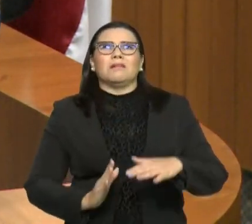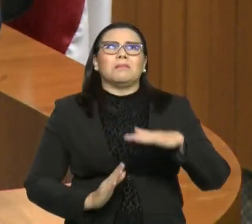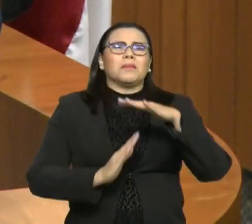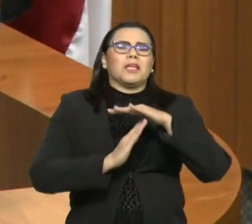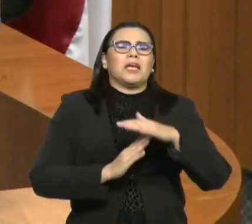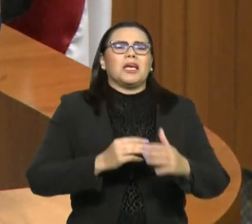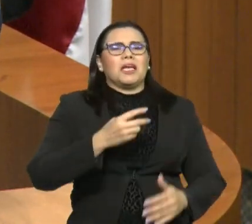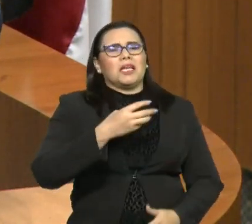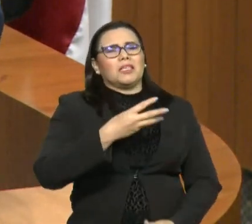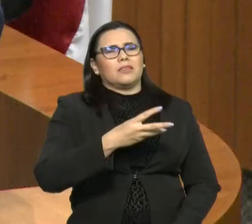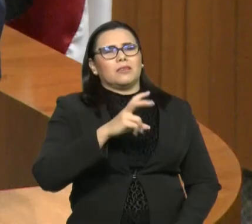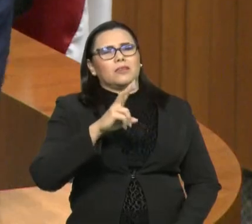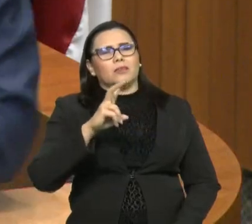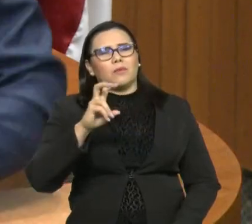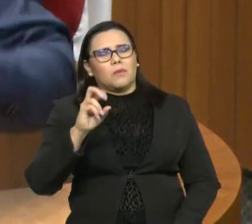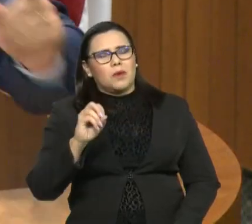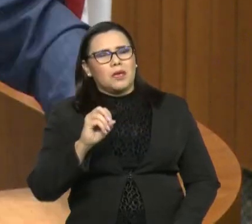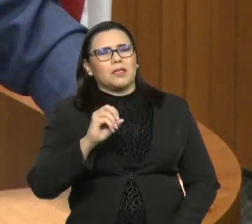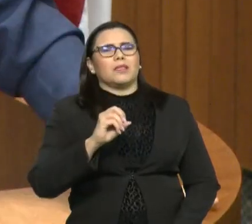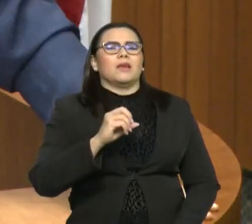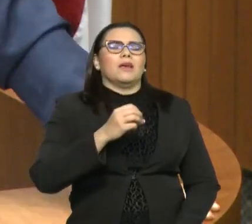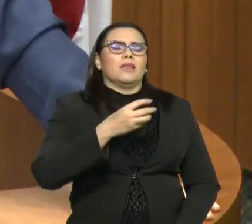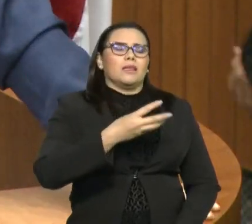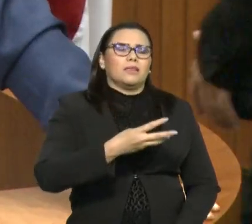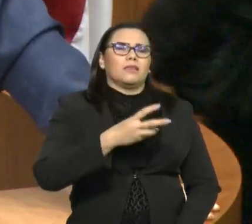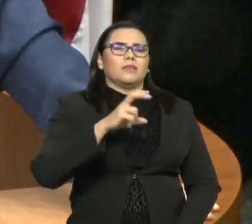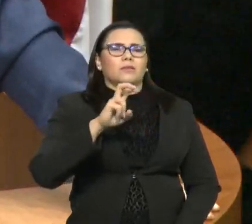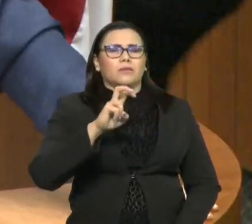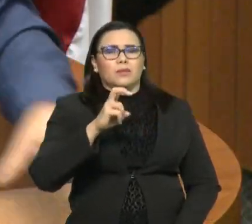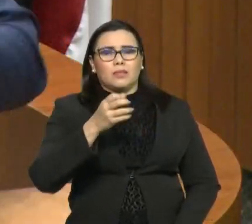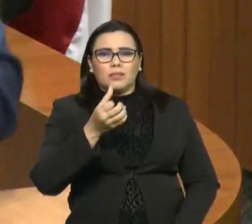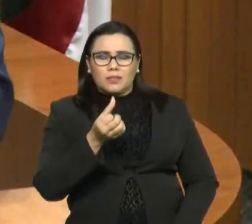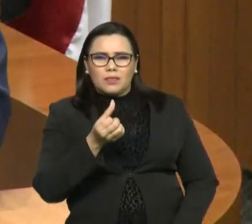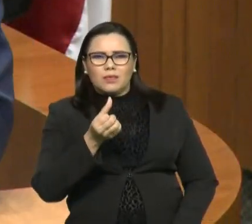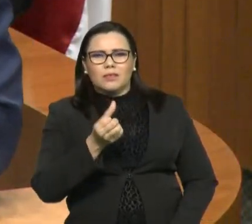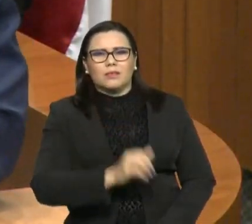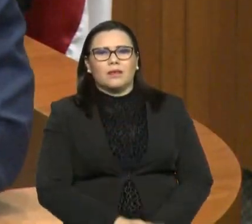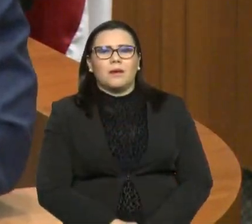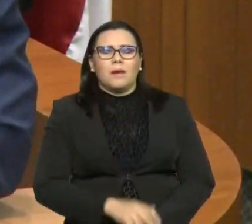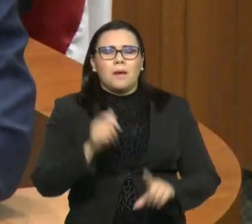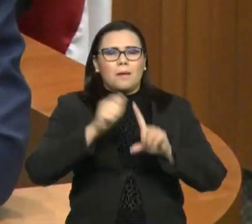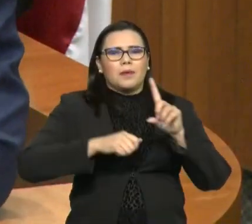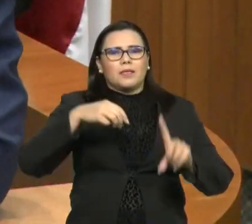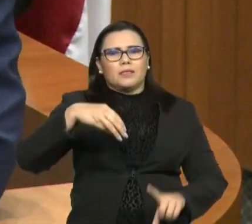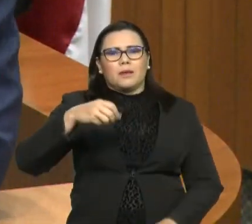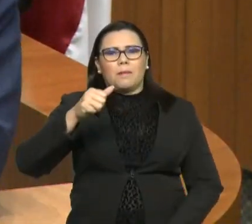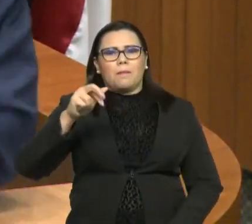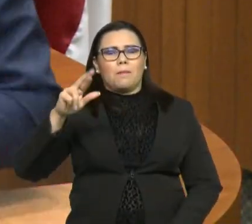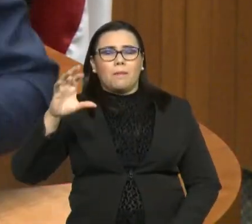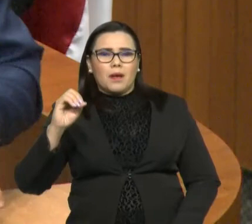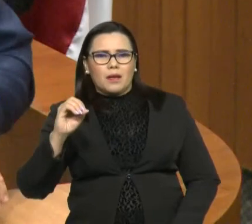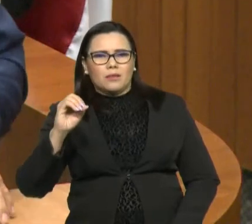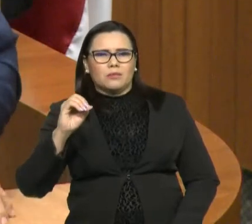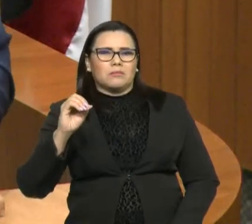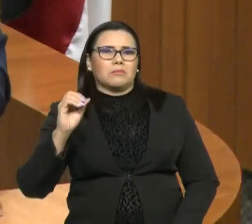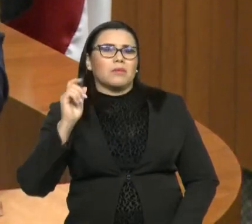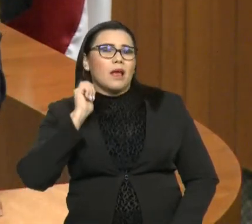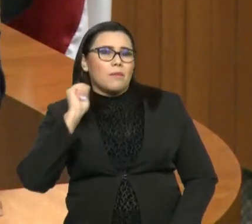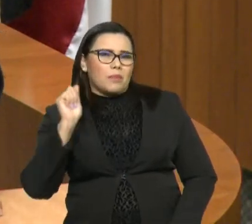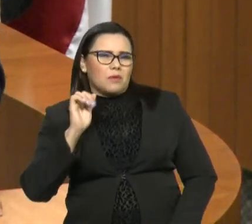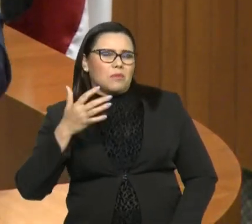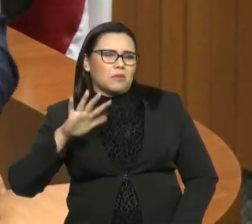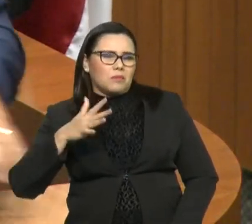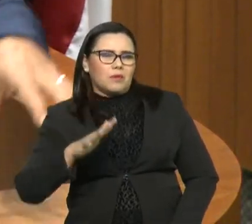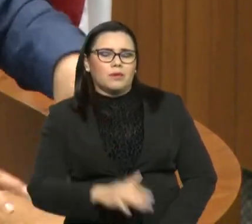R$ 350, R$ 356, em março e abril. Hoje, o preço que o frigorífico está comprando,